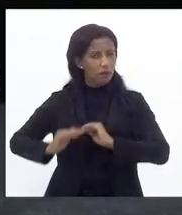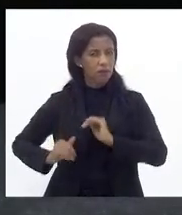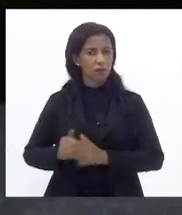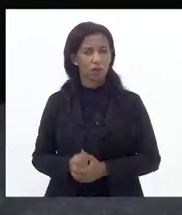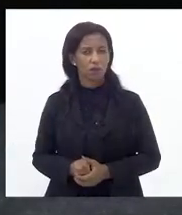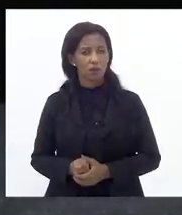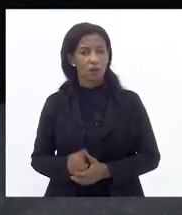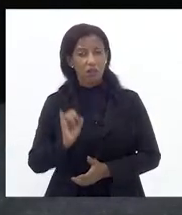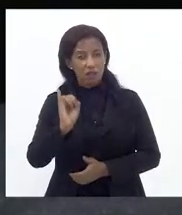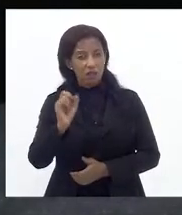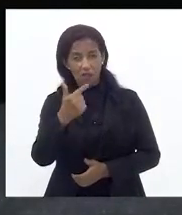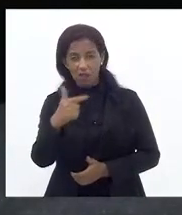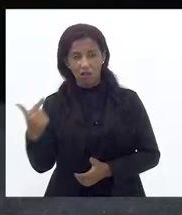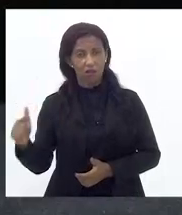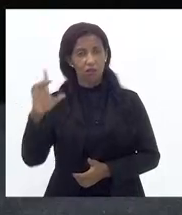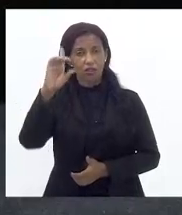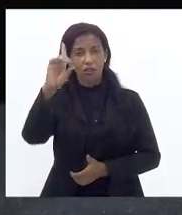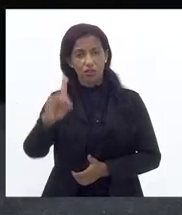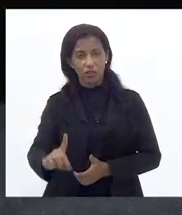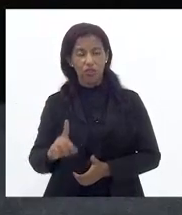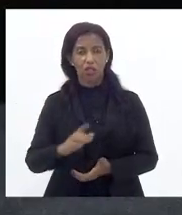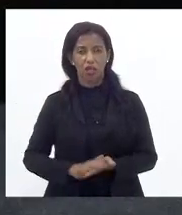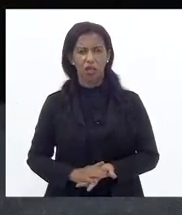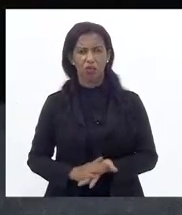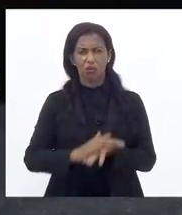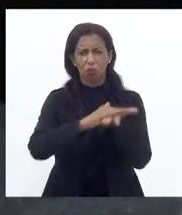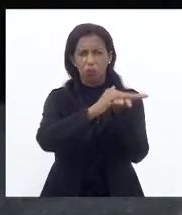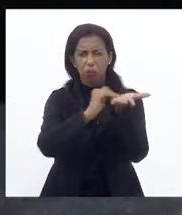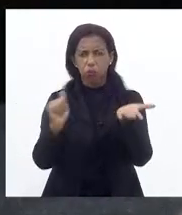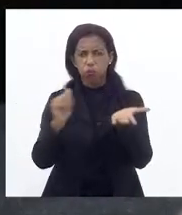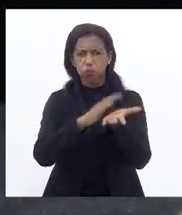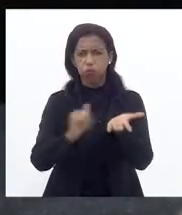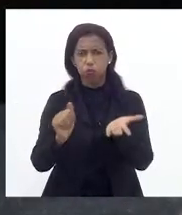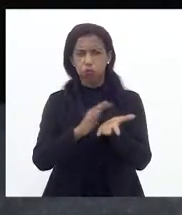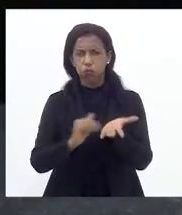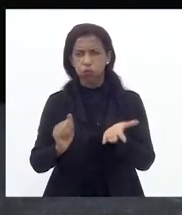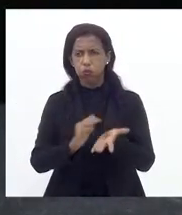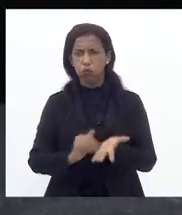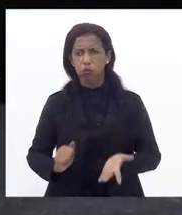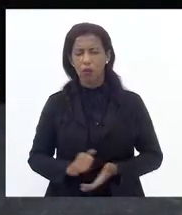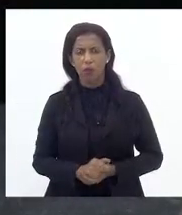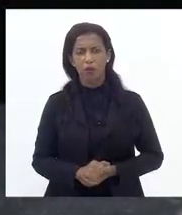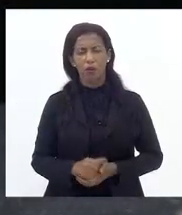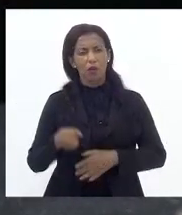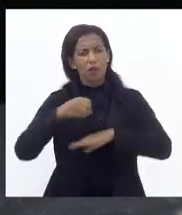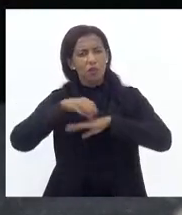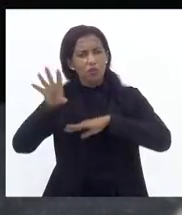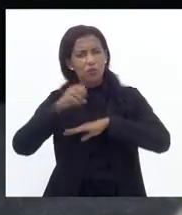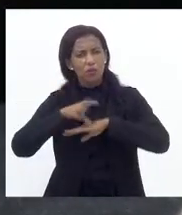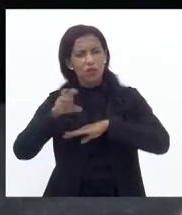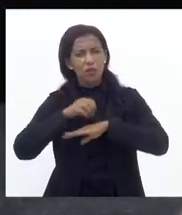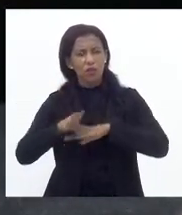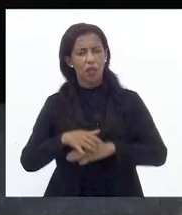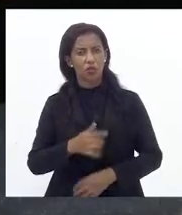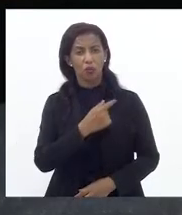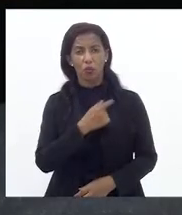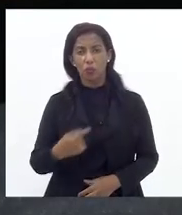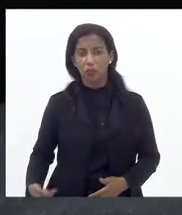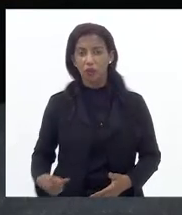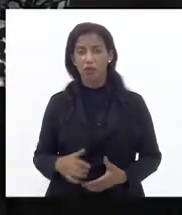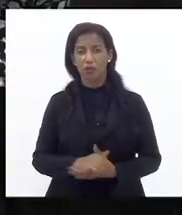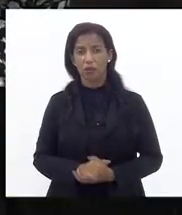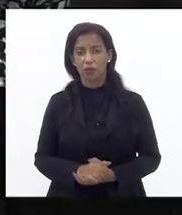sem os direitos que estão sendo suprimidos nessas mensagens mandadas pelo